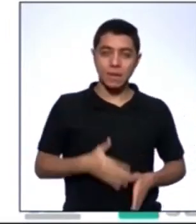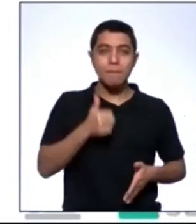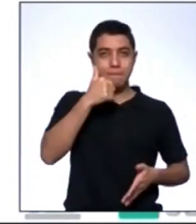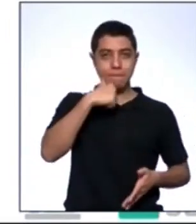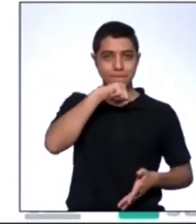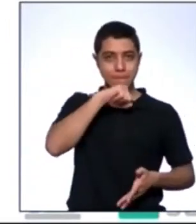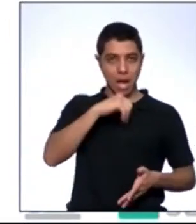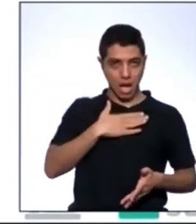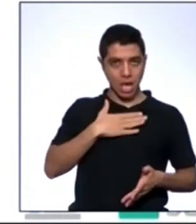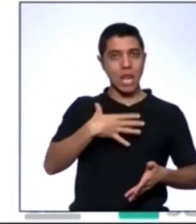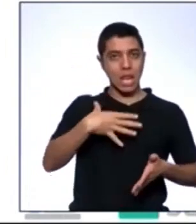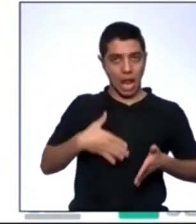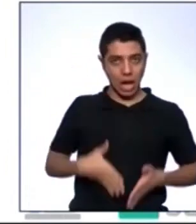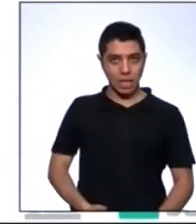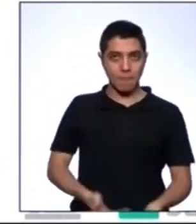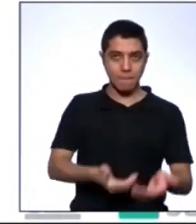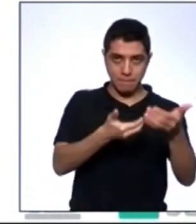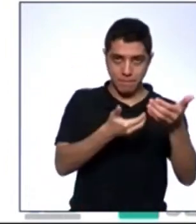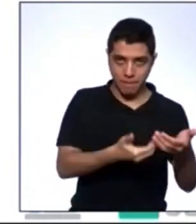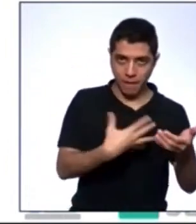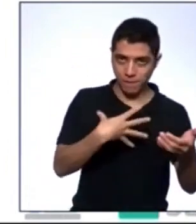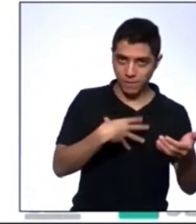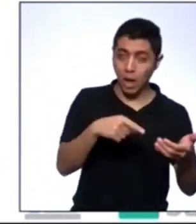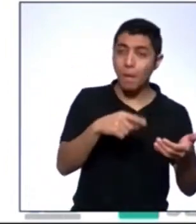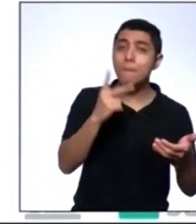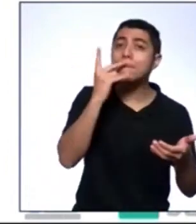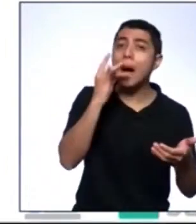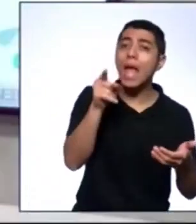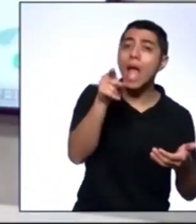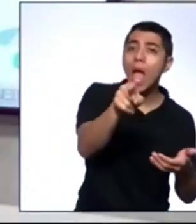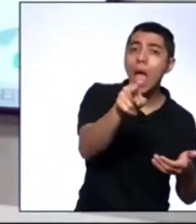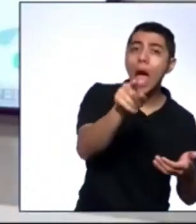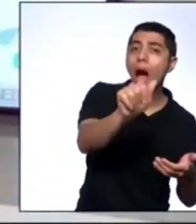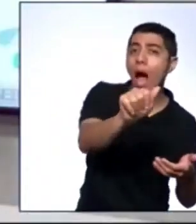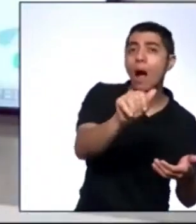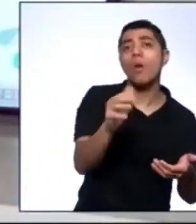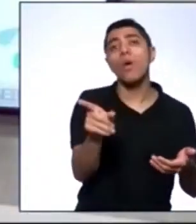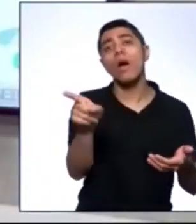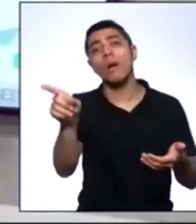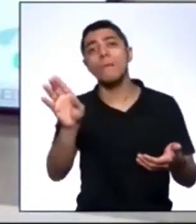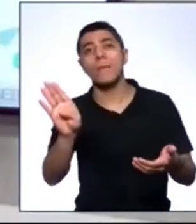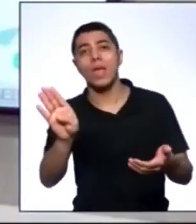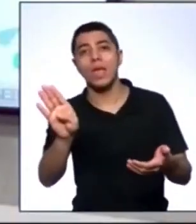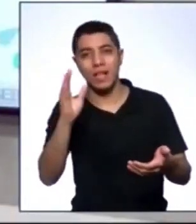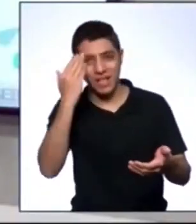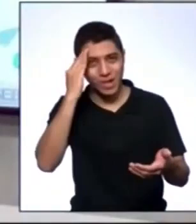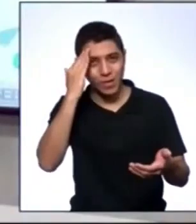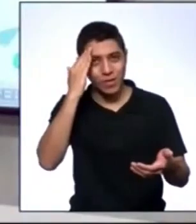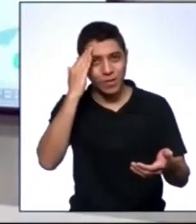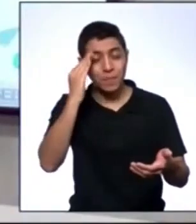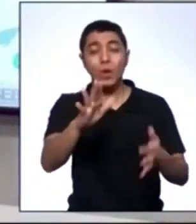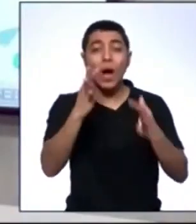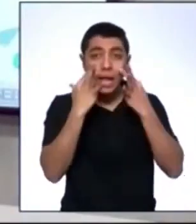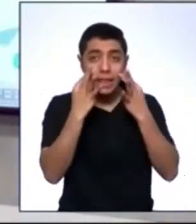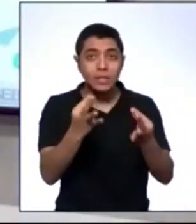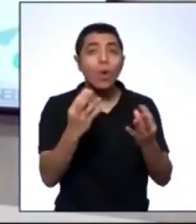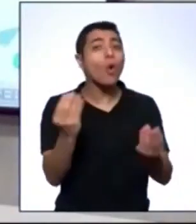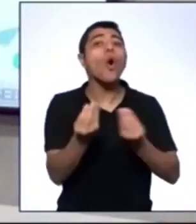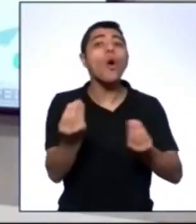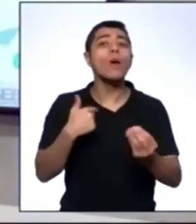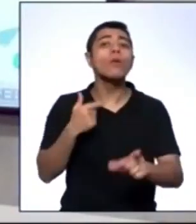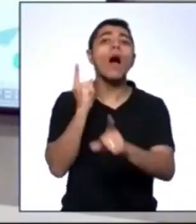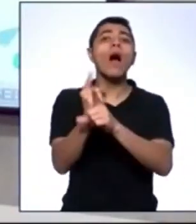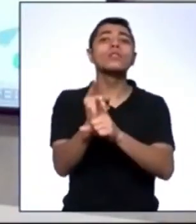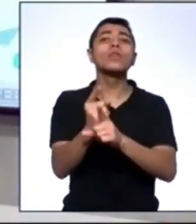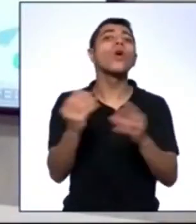eu vou pensar agora para matar a questão? Vem cá comigo, precisamos conversar. Precisamos conversar agora. Como é que eu vou matar no caso de paternidade? É